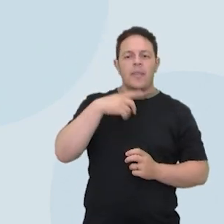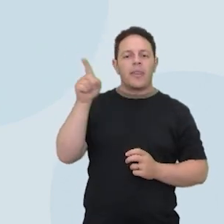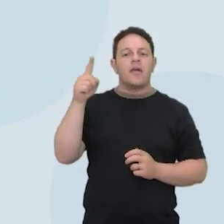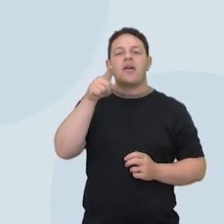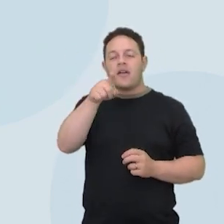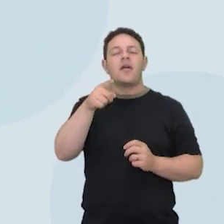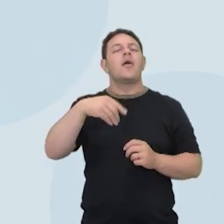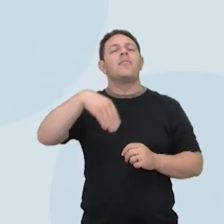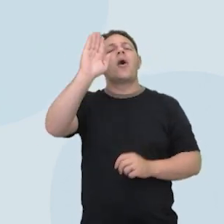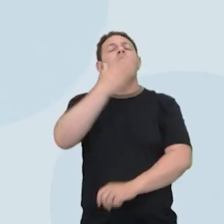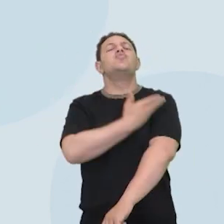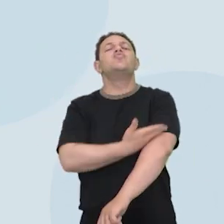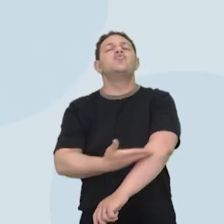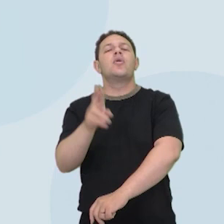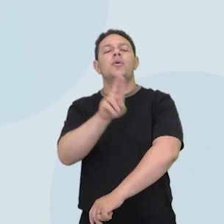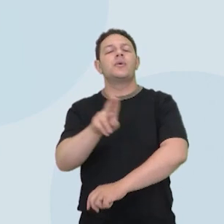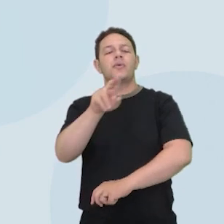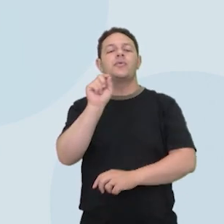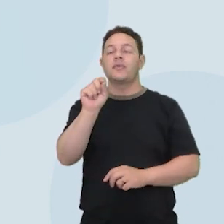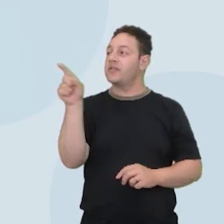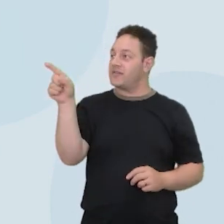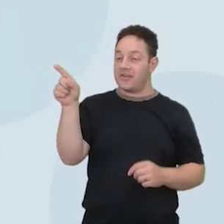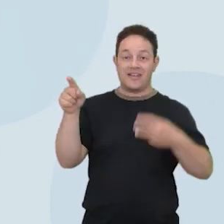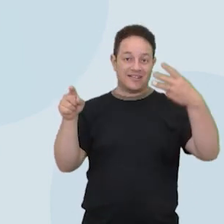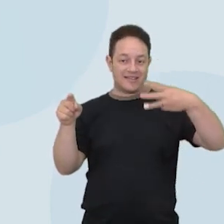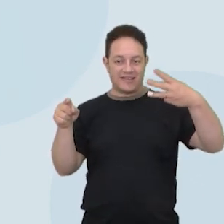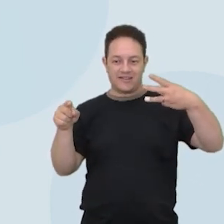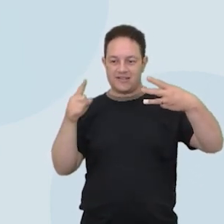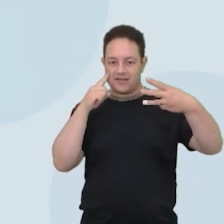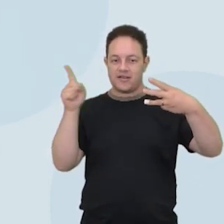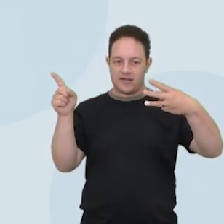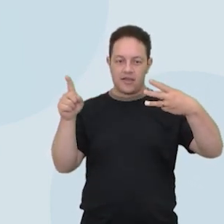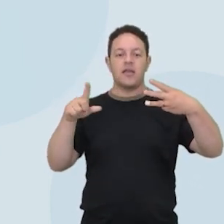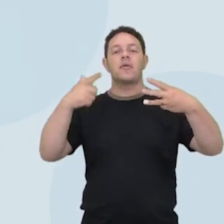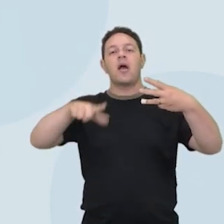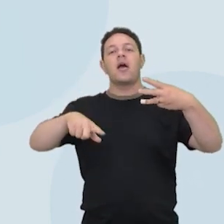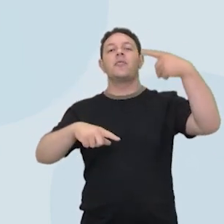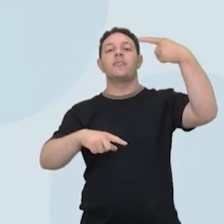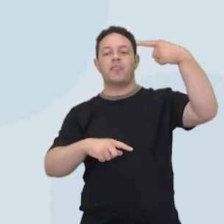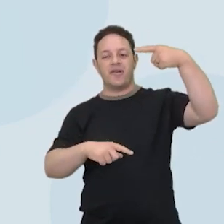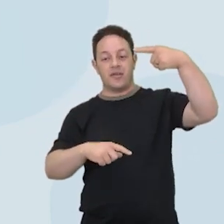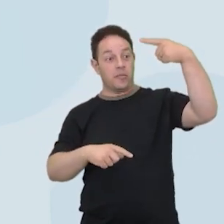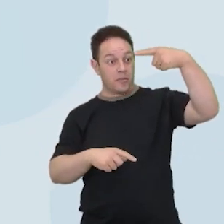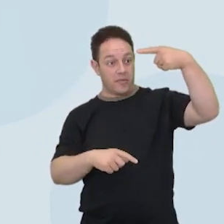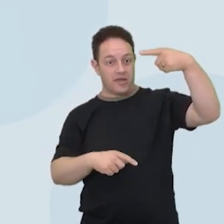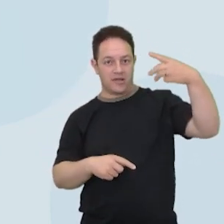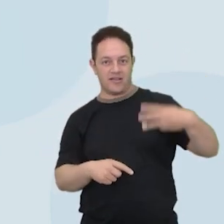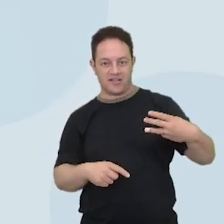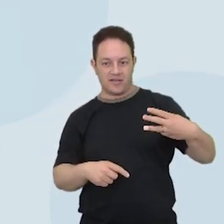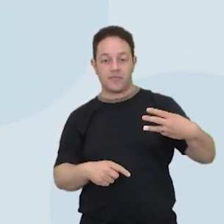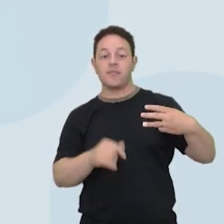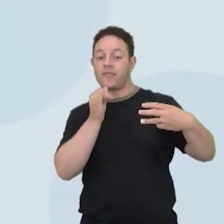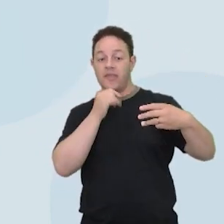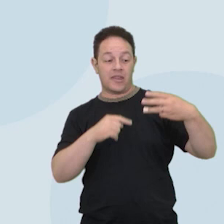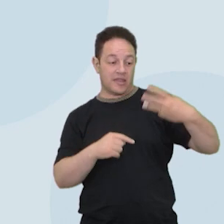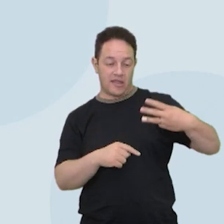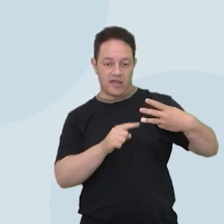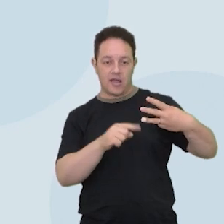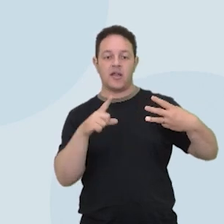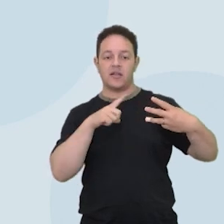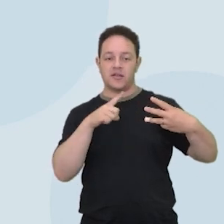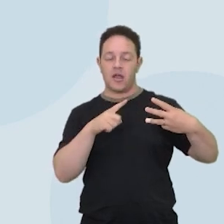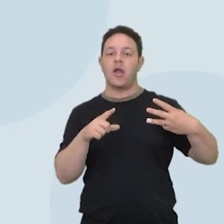mais utilizar, são essa propriedade 3 e a propriedade 1, tá? A propriedade 3, eu tenho